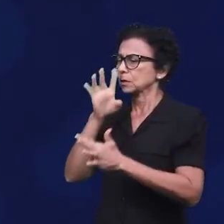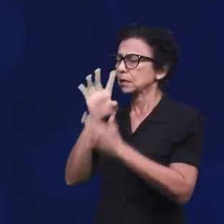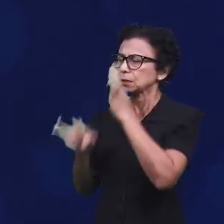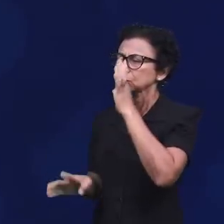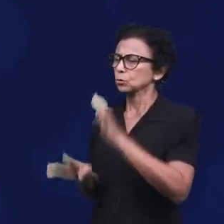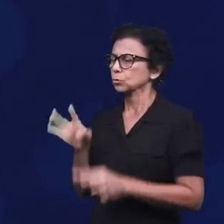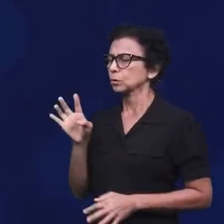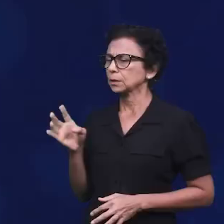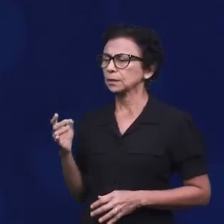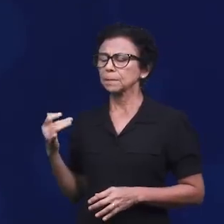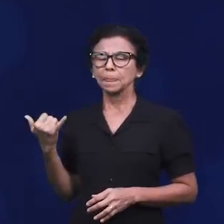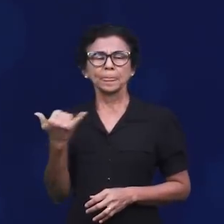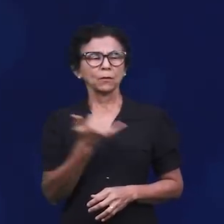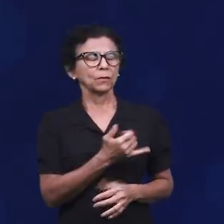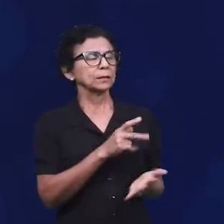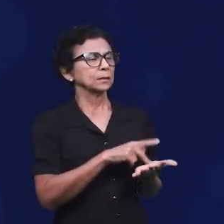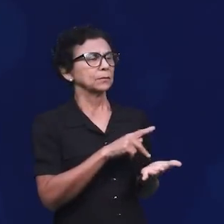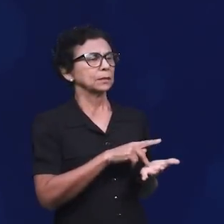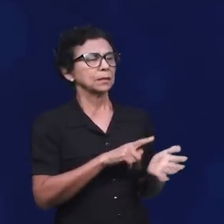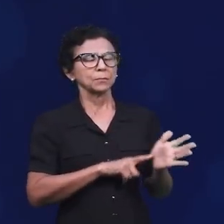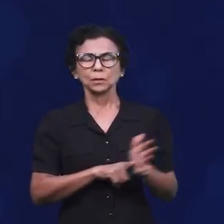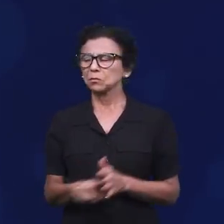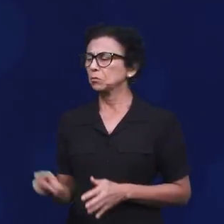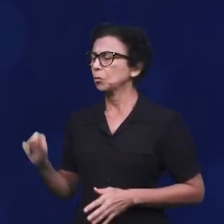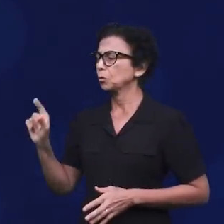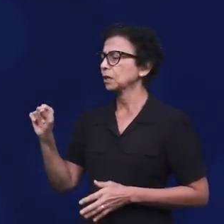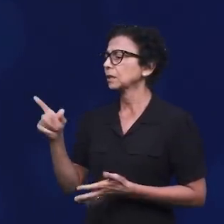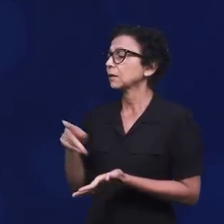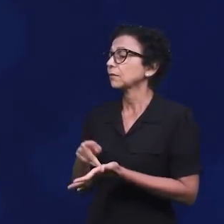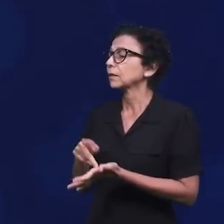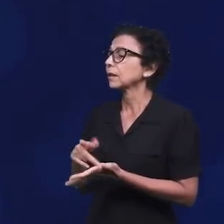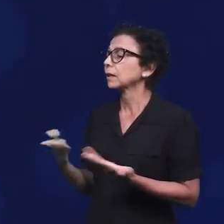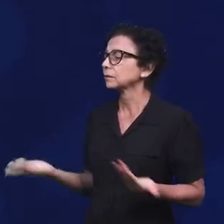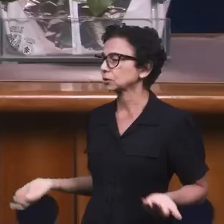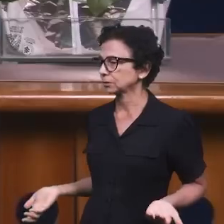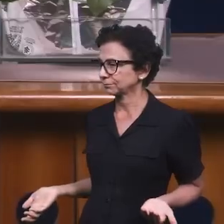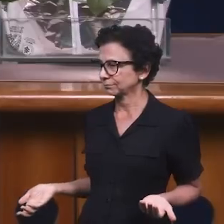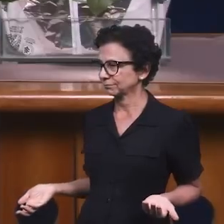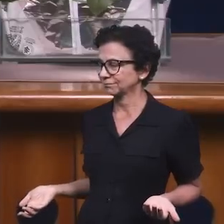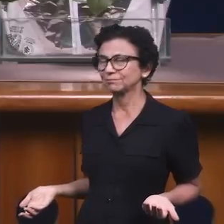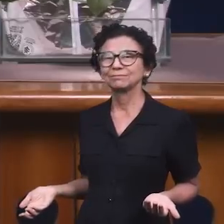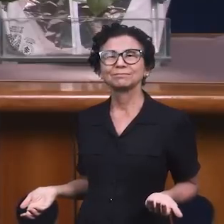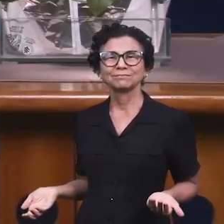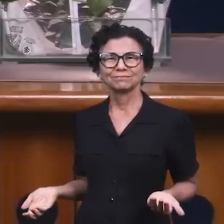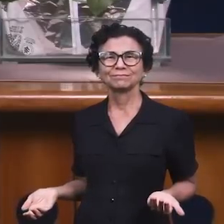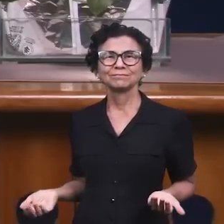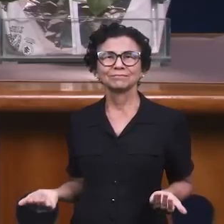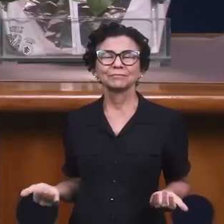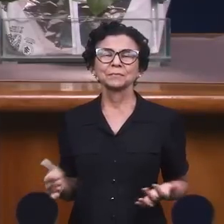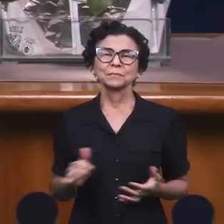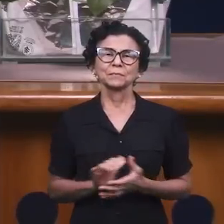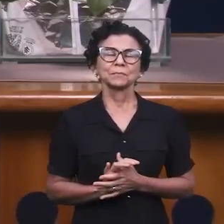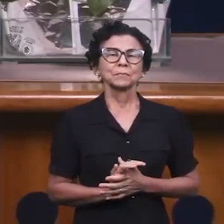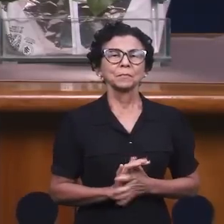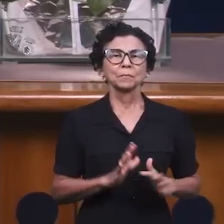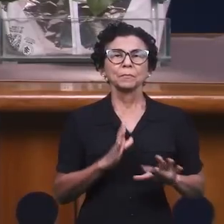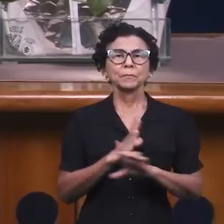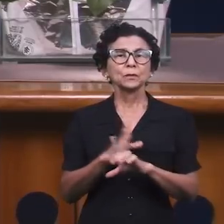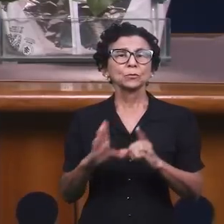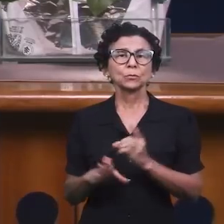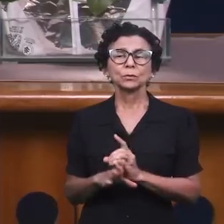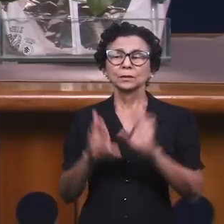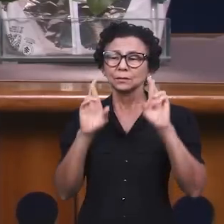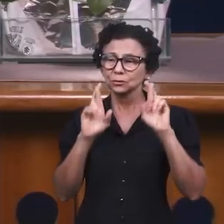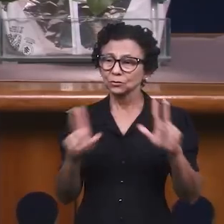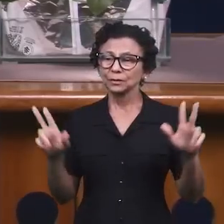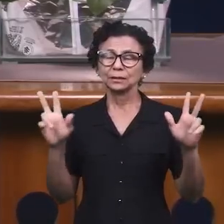pergunta a Jesus, mas o que é a verdade? Porque a verdade era um dos temas filosóficos. Mas o culto não era isso. O culto era algo